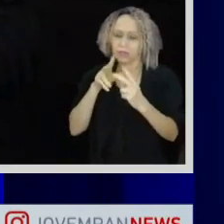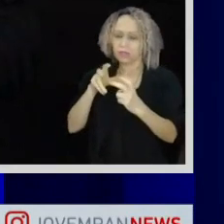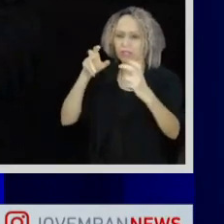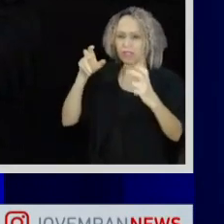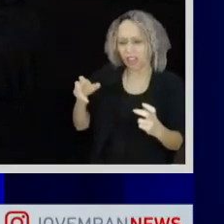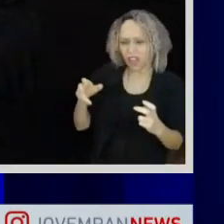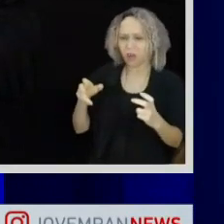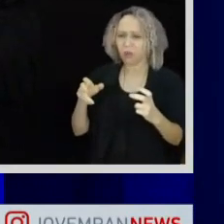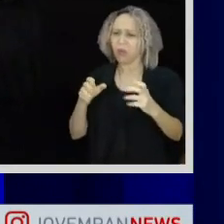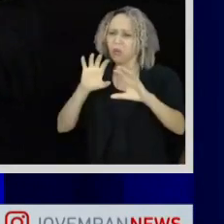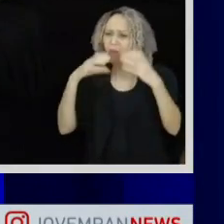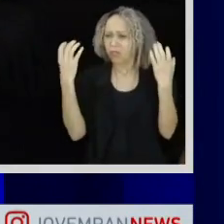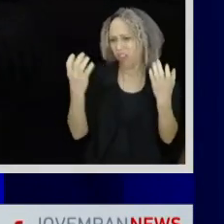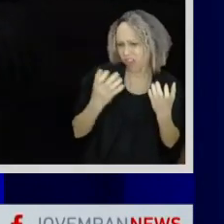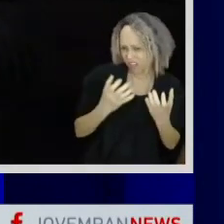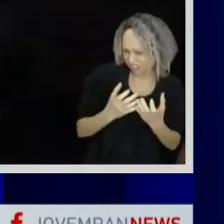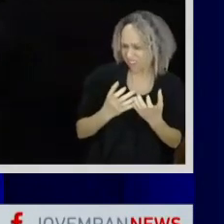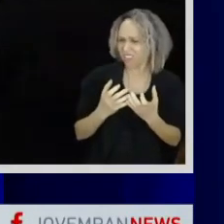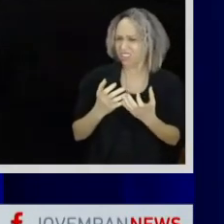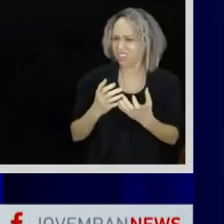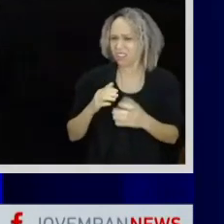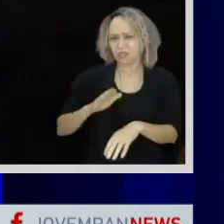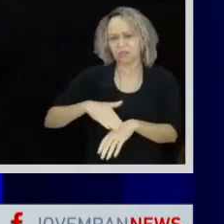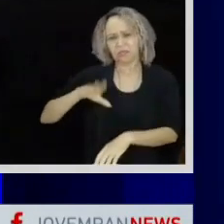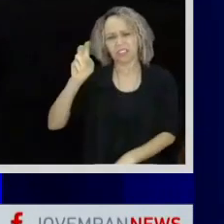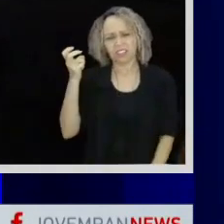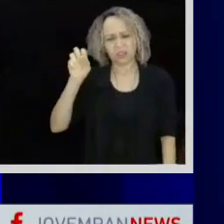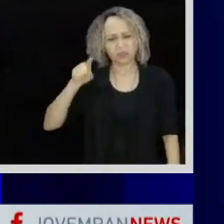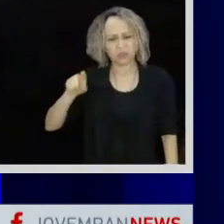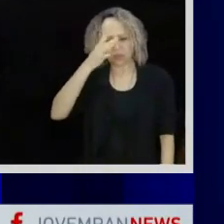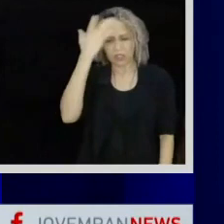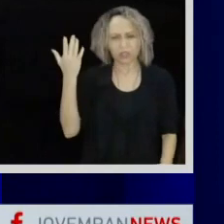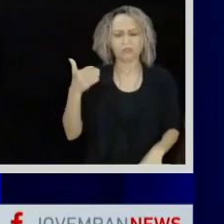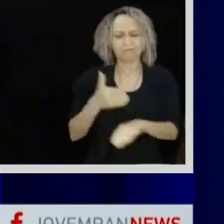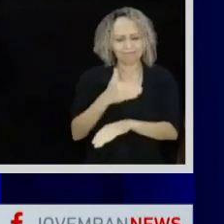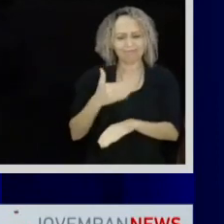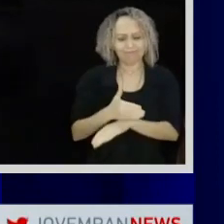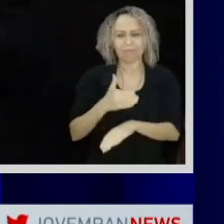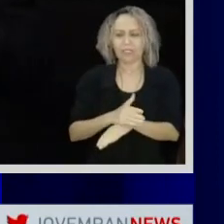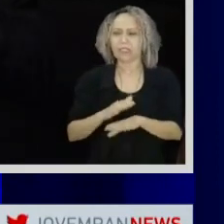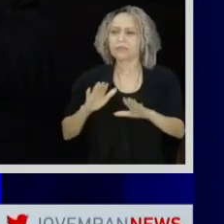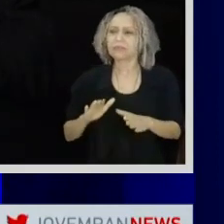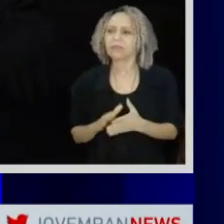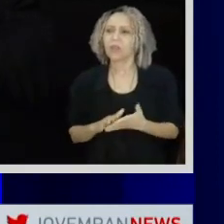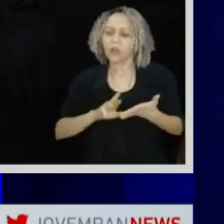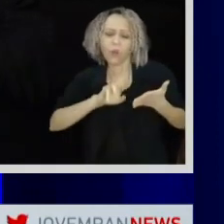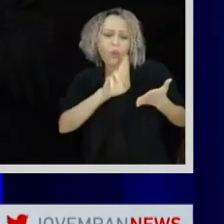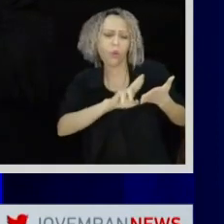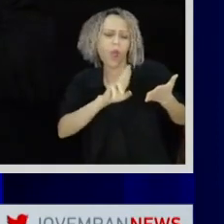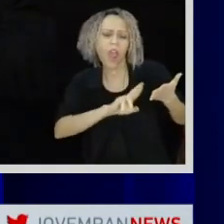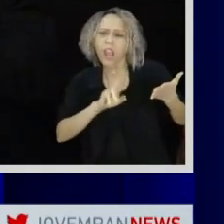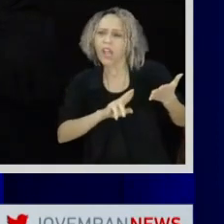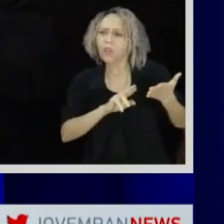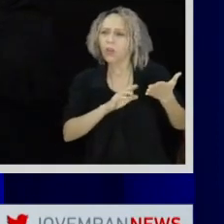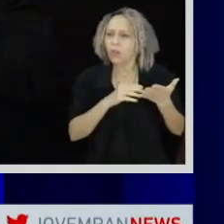chamado pelo Mercadante de companheiro. Então você vê ali que é sempre um climão quando está o Mercadante, o Alckmin e a Gleisi, presidente do